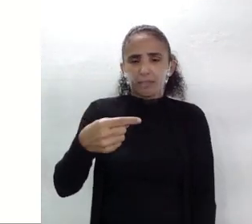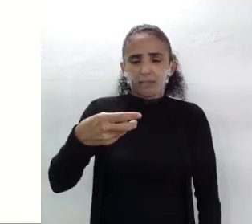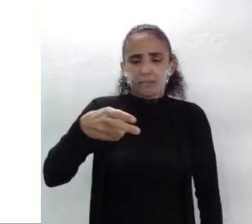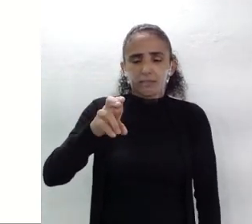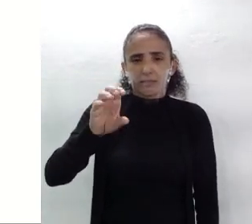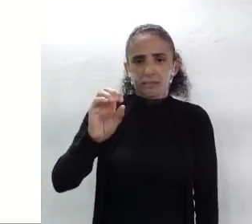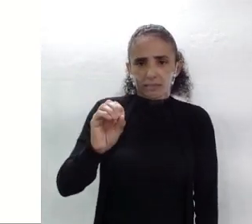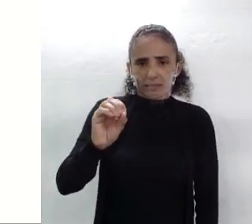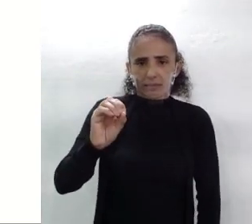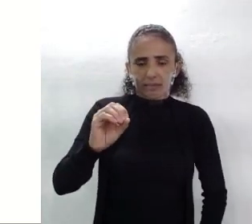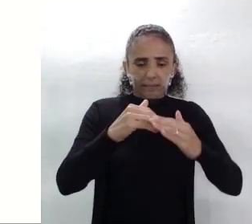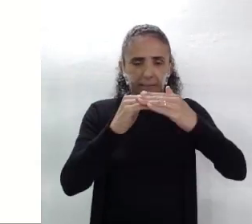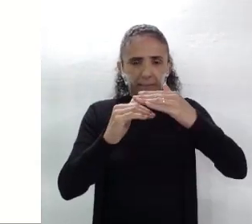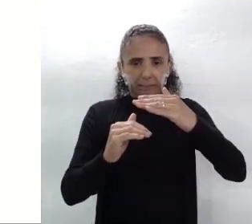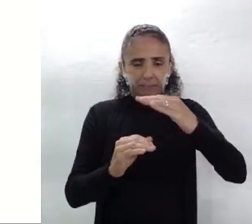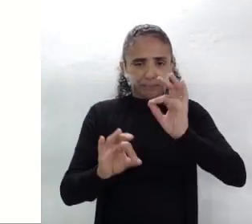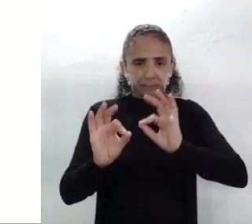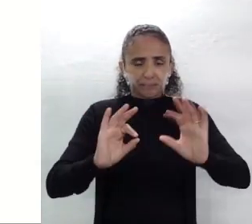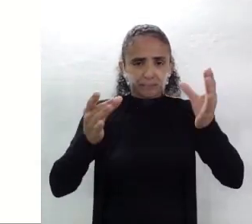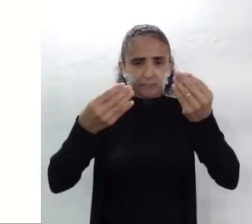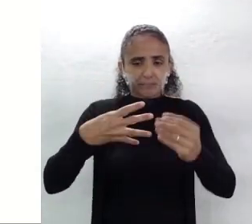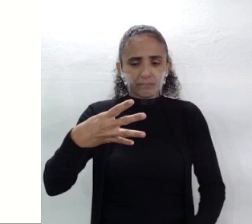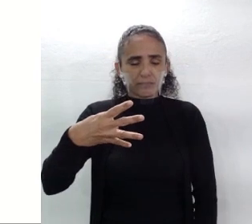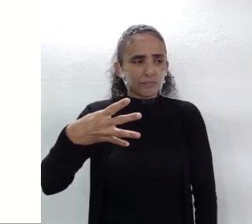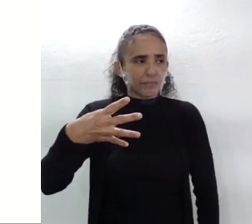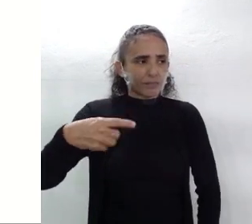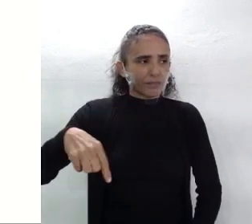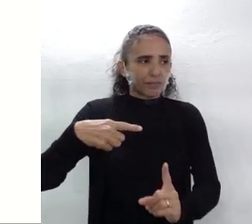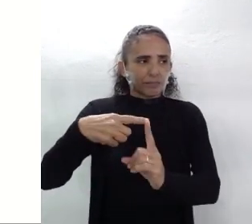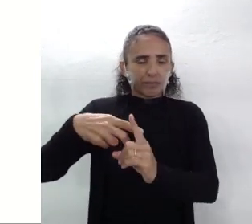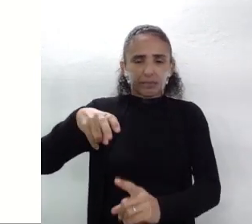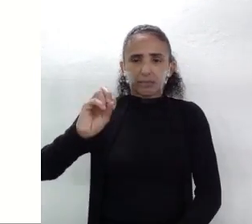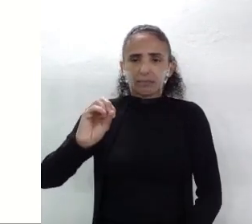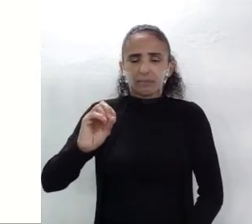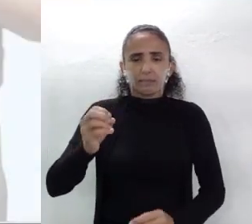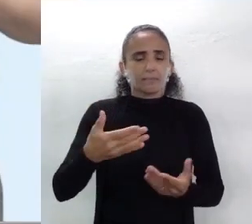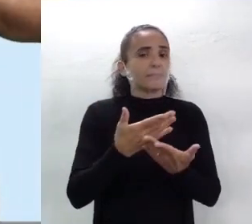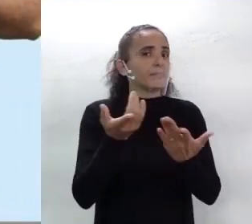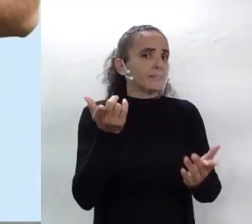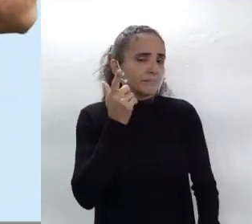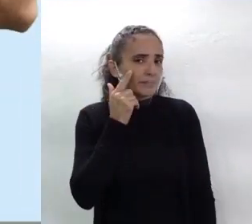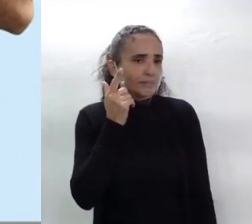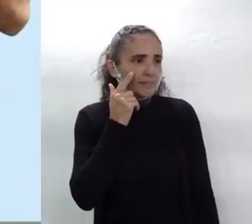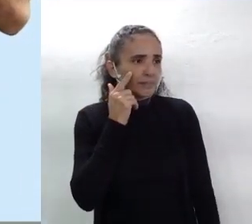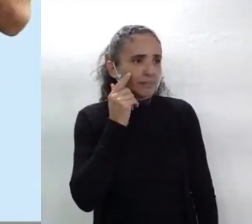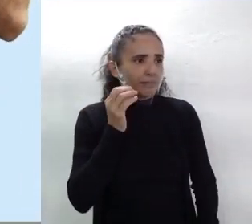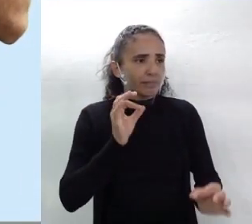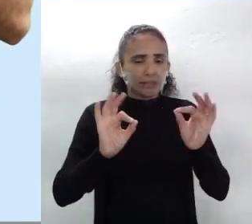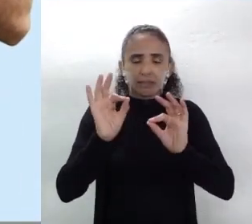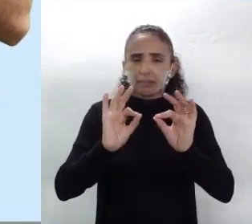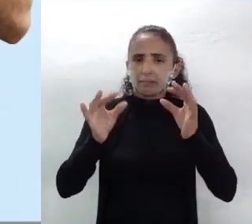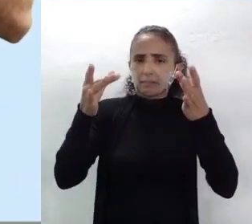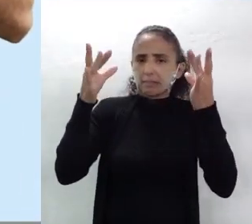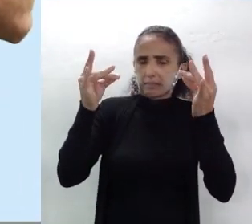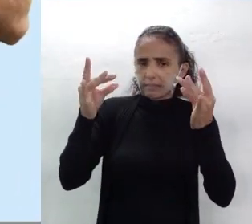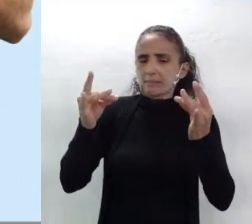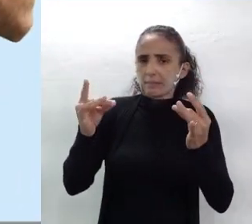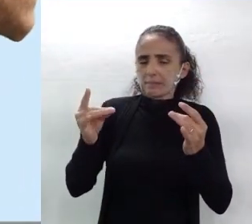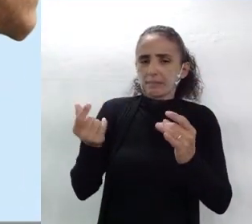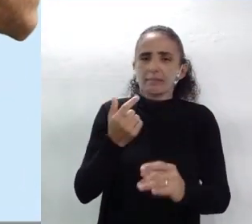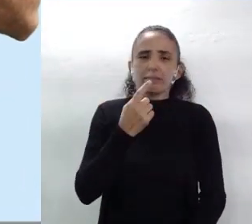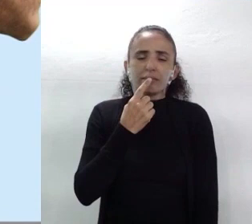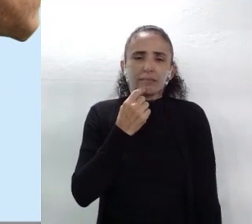em 4x mais 50 menos 50. Então, veja aqui ao lado, que aí tem de